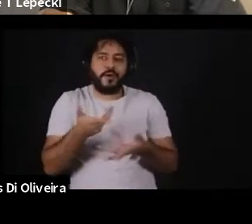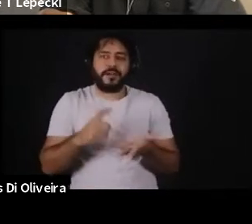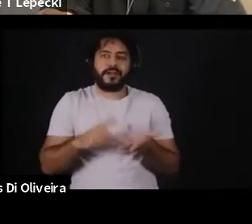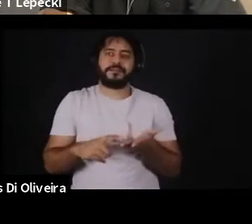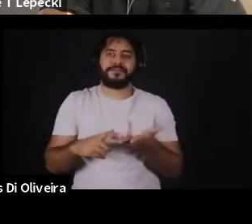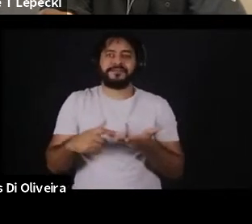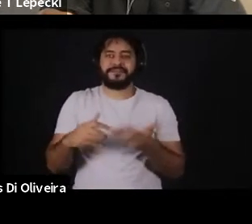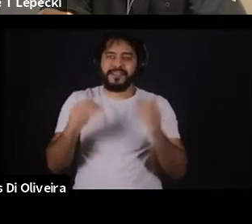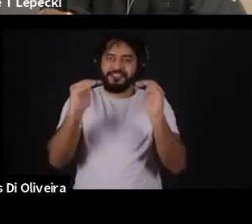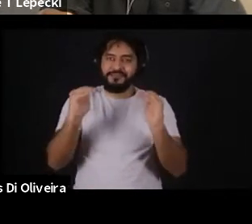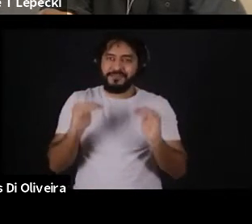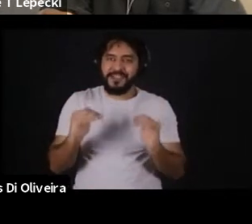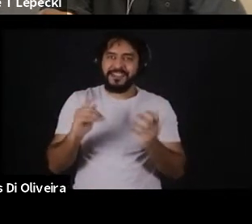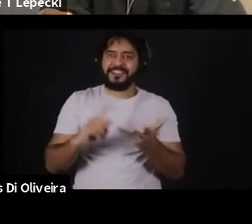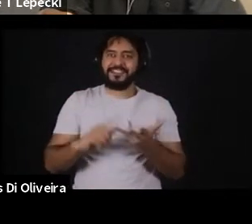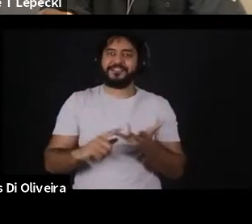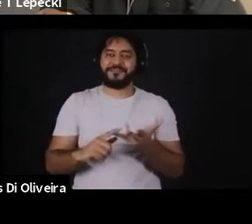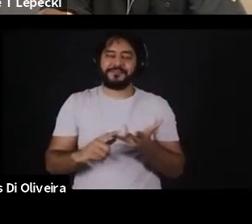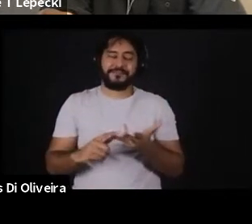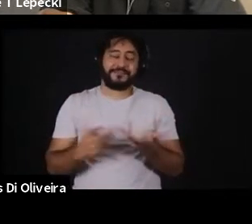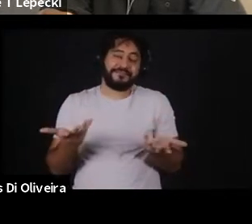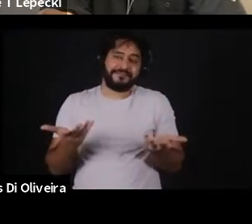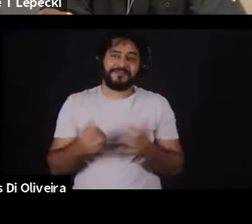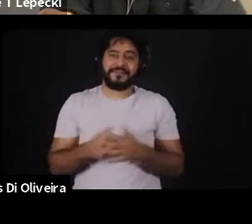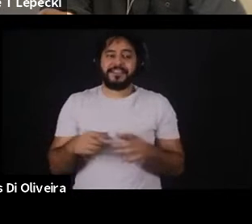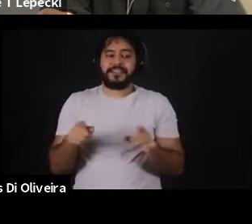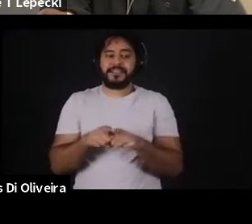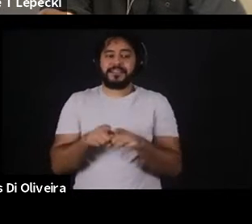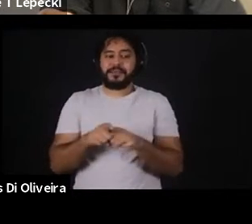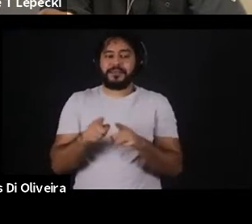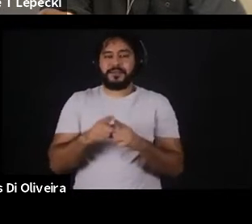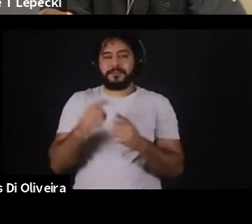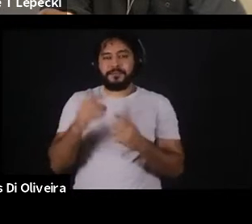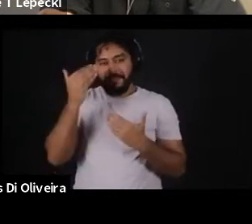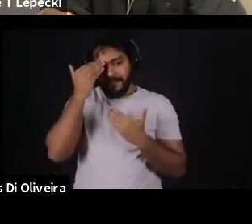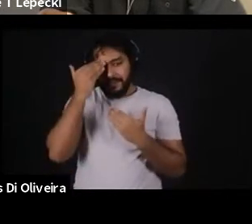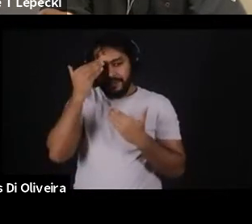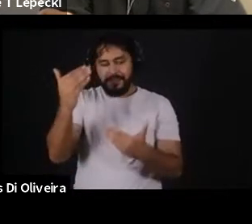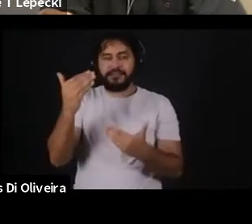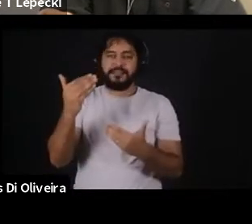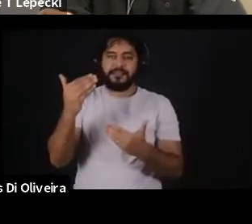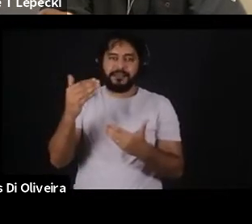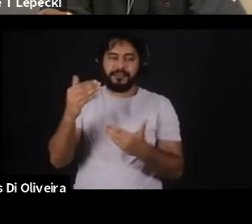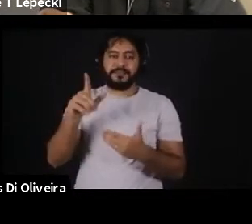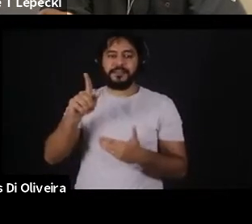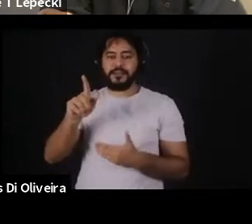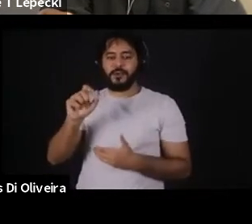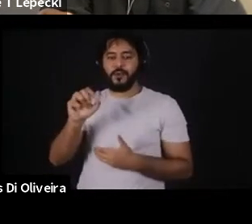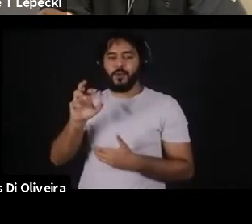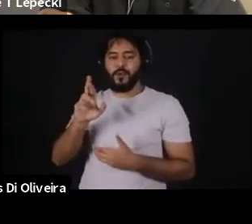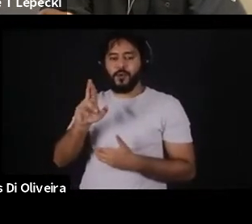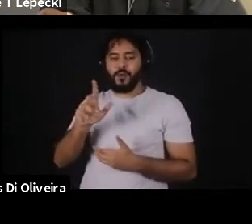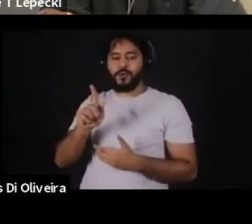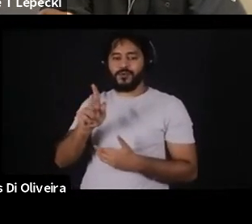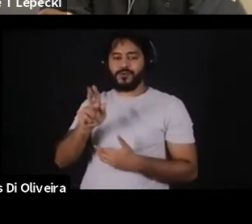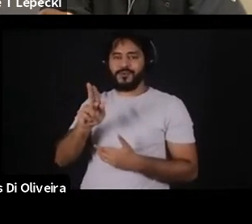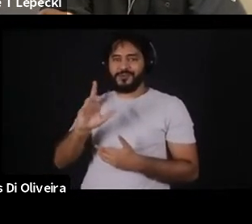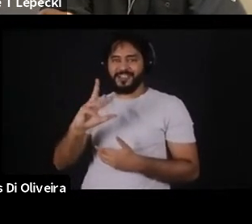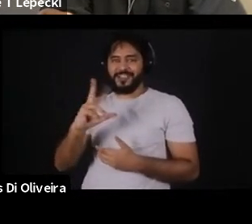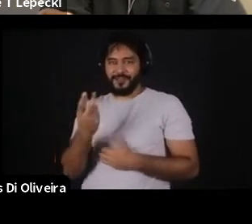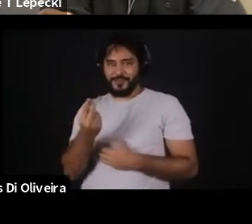Foi muito chique. Agradecer, Gorgulho, querida, foi tudo te conhecer já assim, dessa forma,